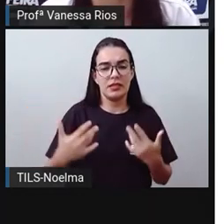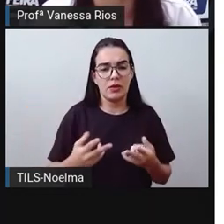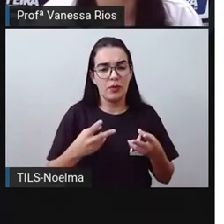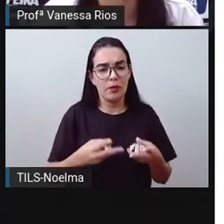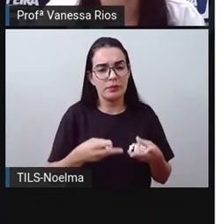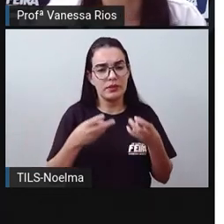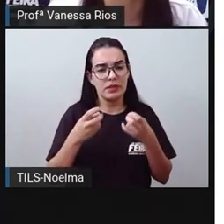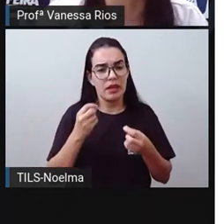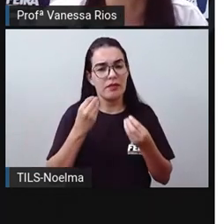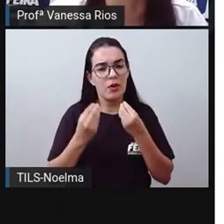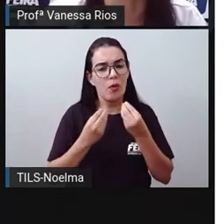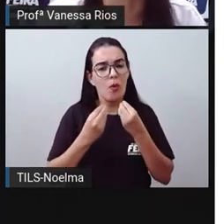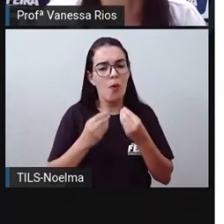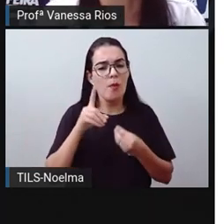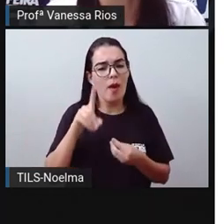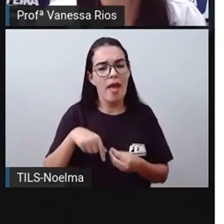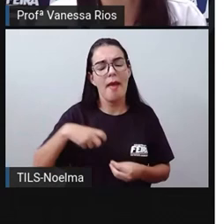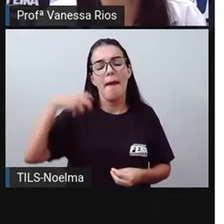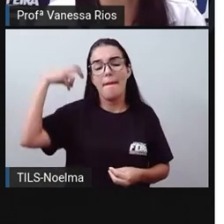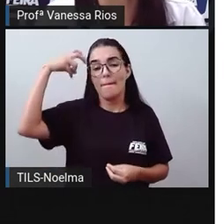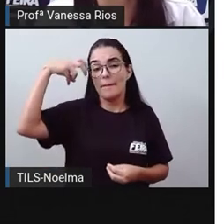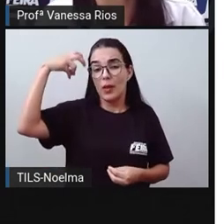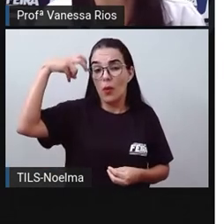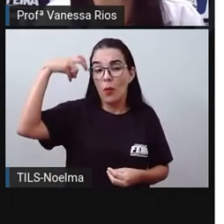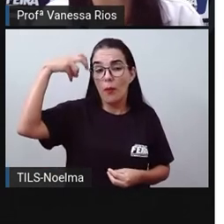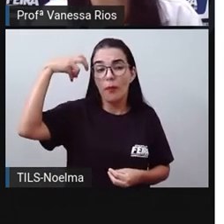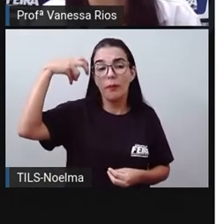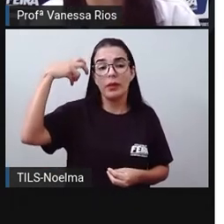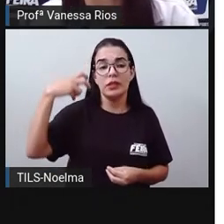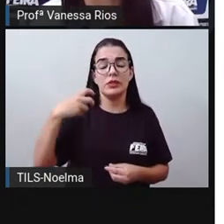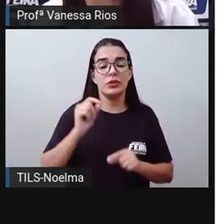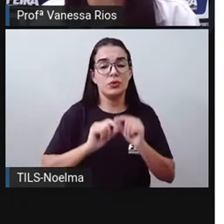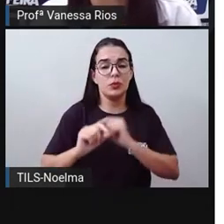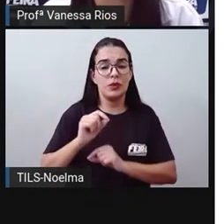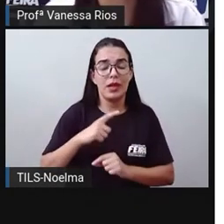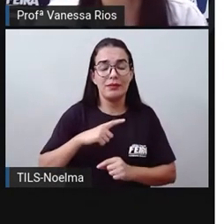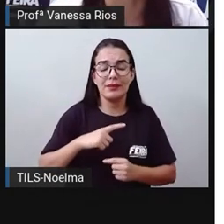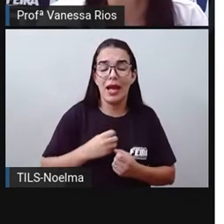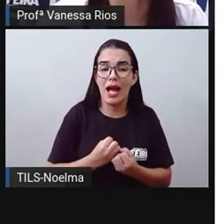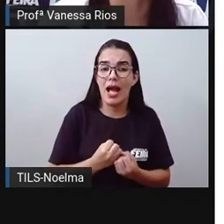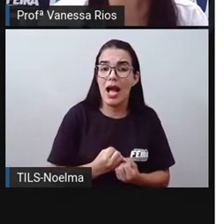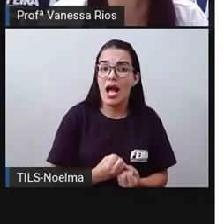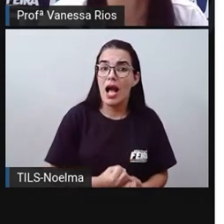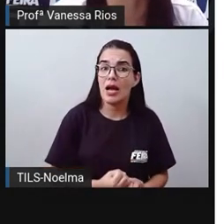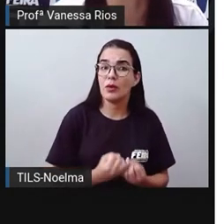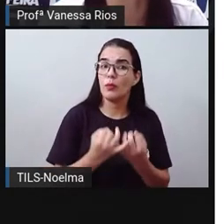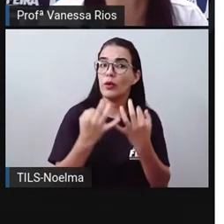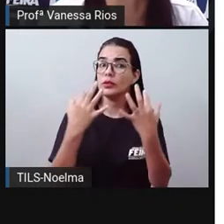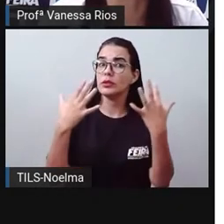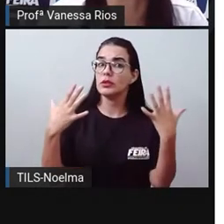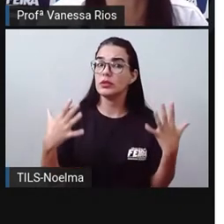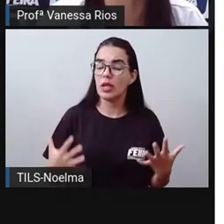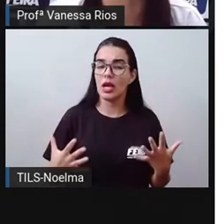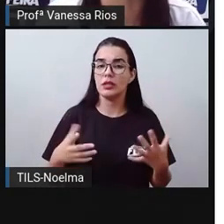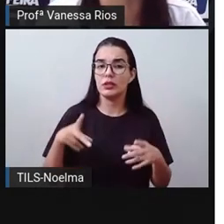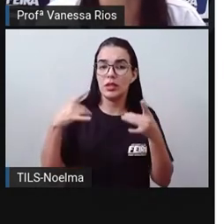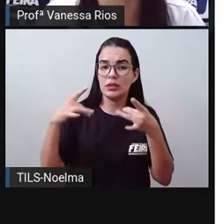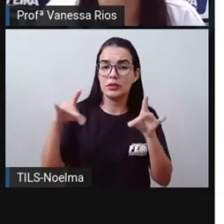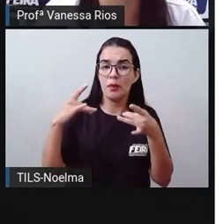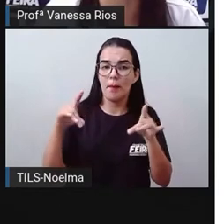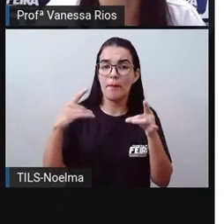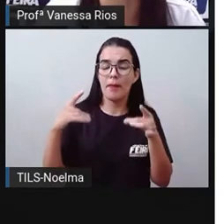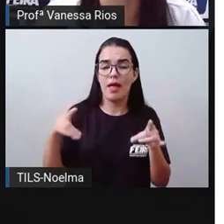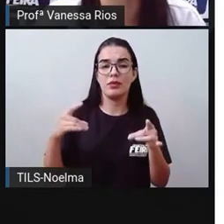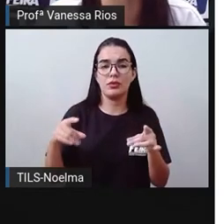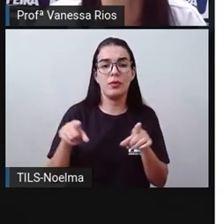quanto é preocupante a situação em relação à quantidade de plástico nos oceanos e também em relação